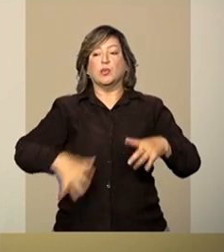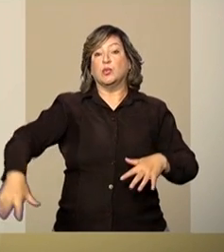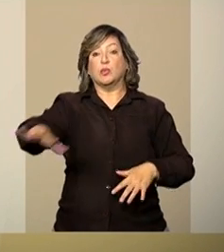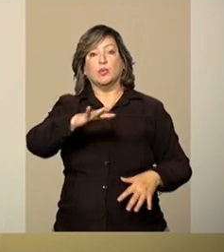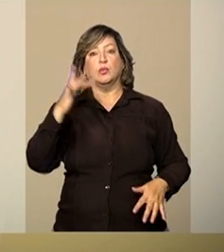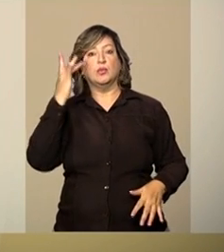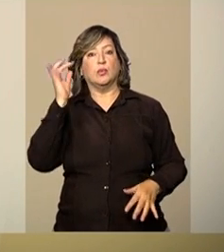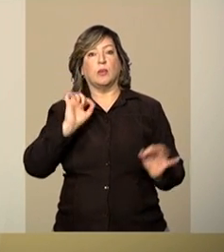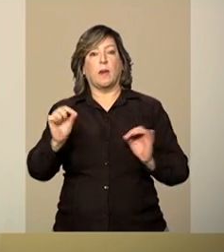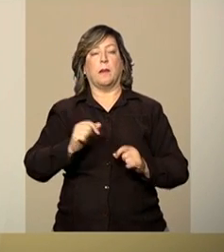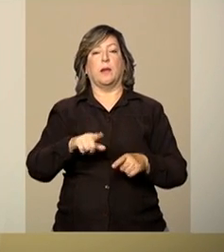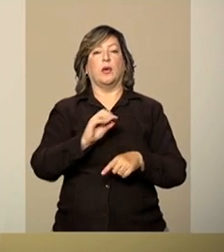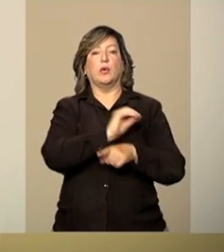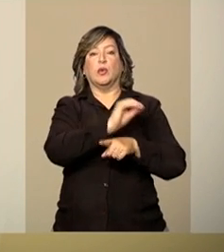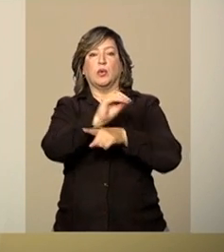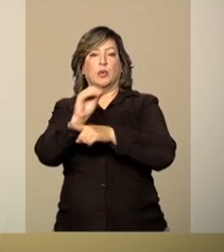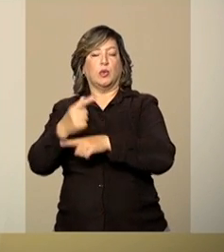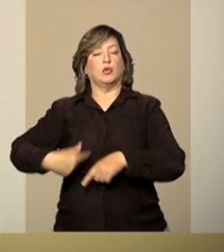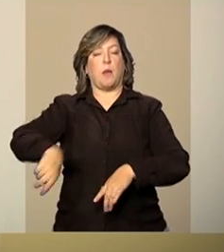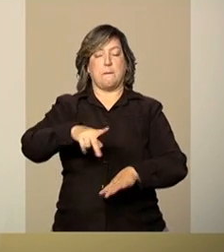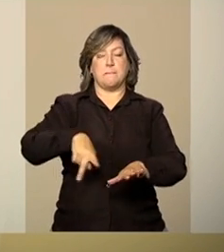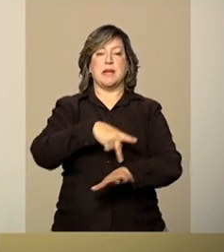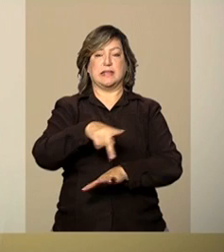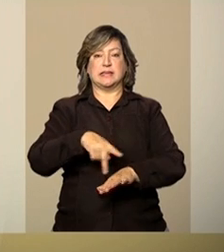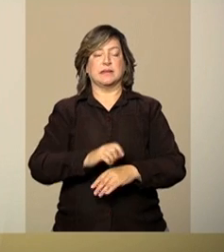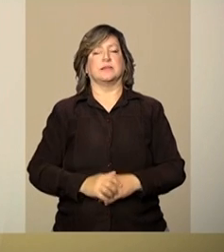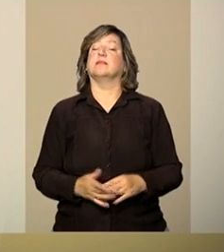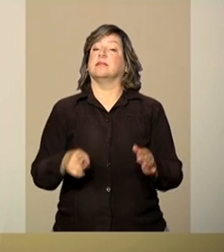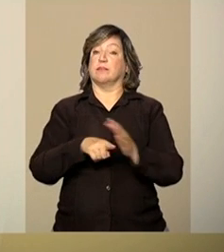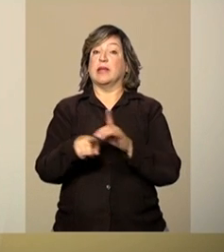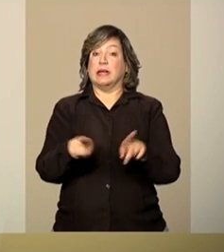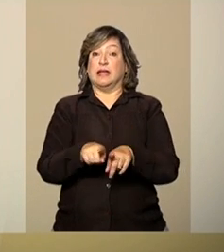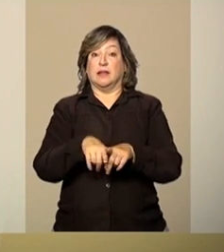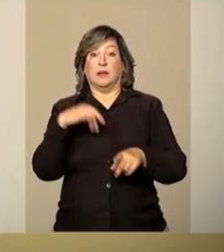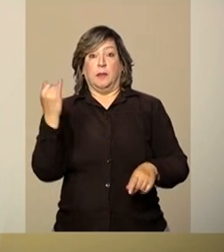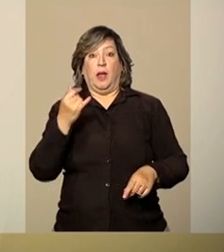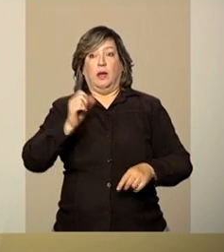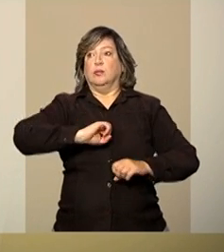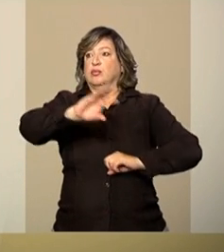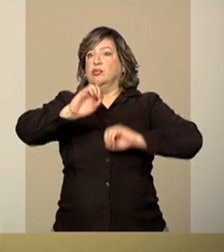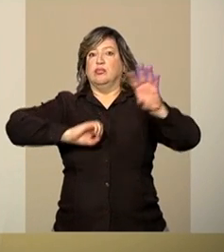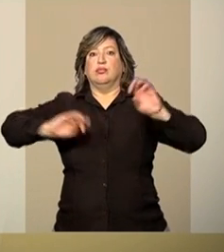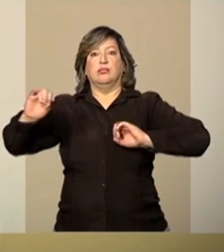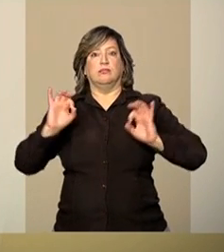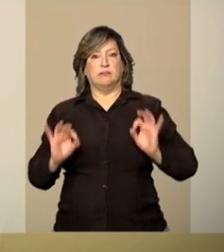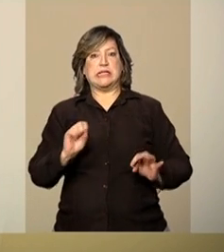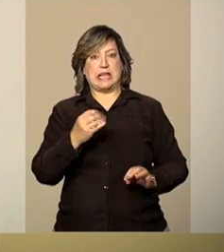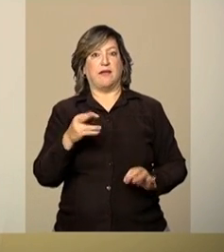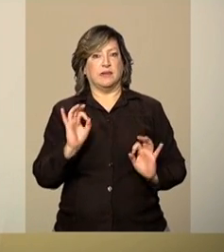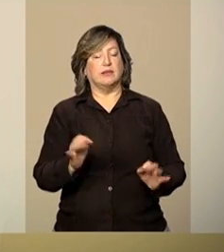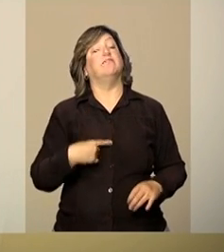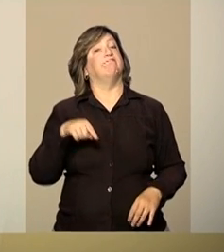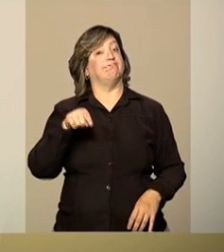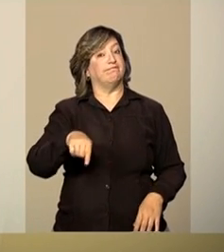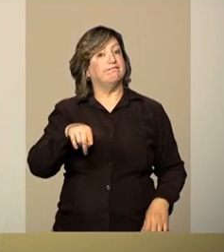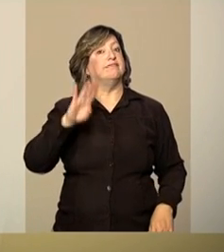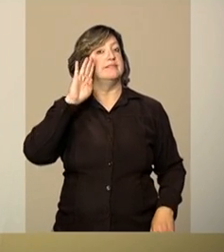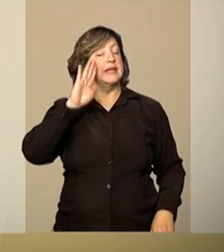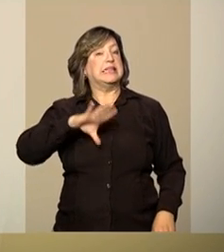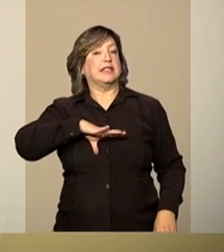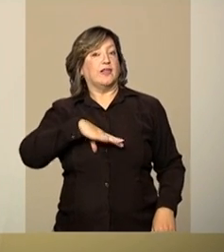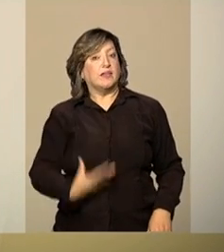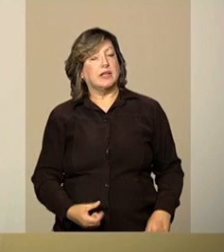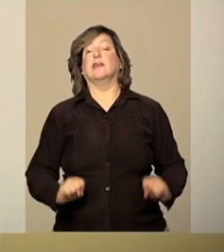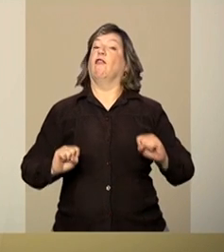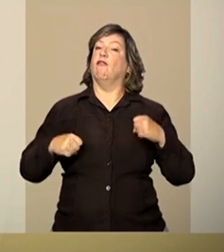estratégicas para o abastecimento do nosso país também é importante garantir o escoamento da safra presidenta Esse é um Desafio que exige